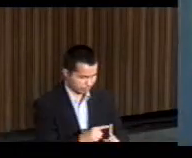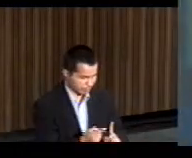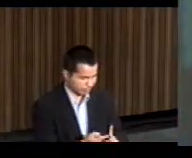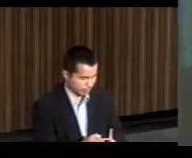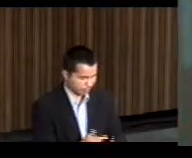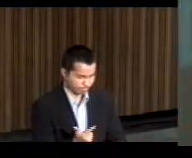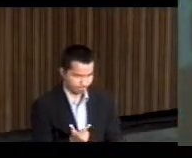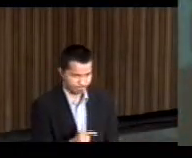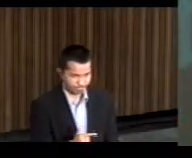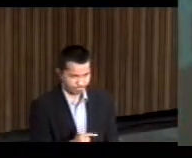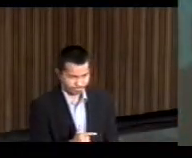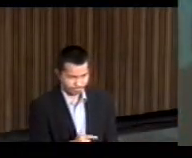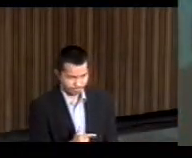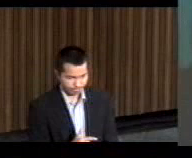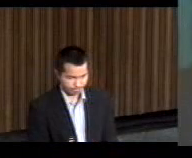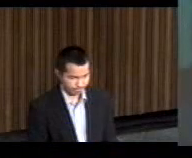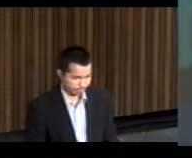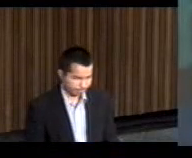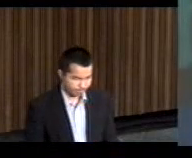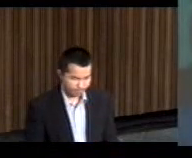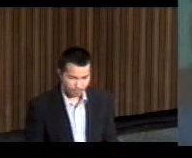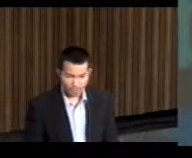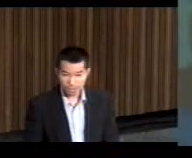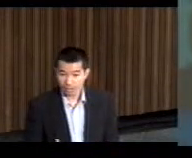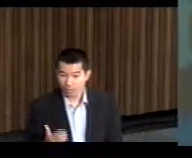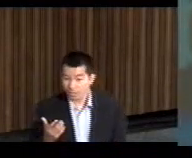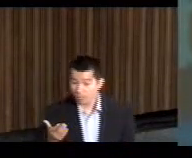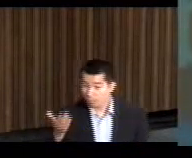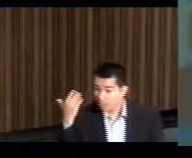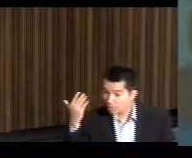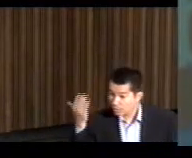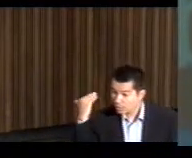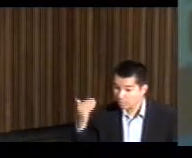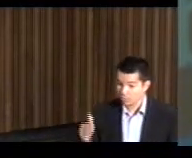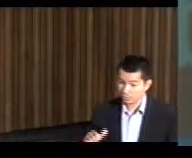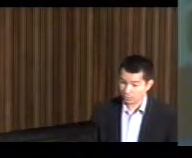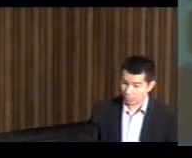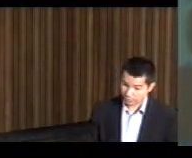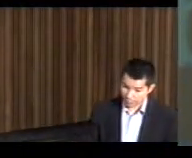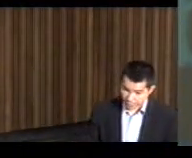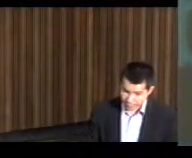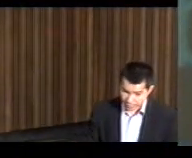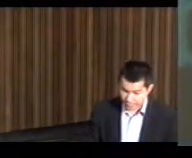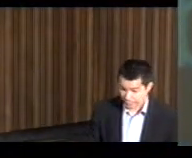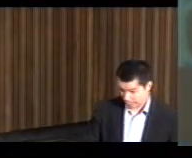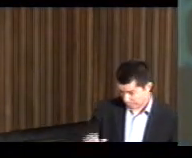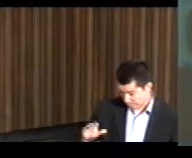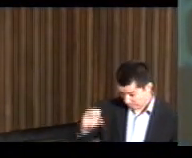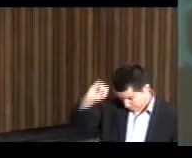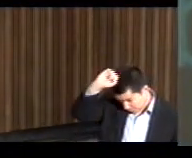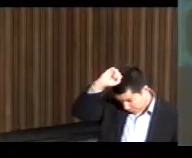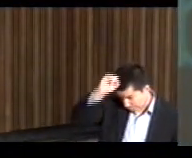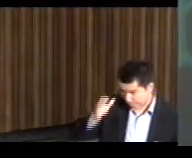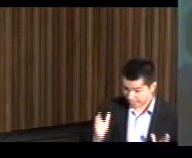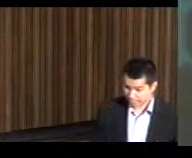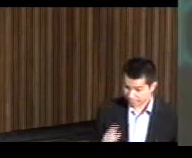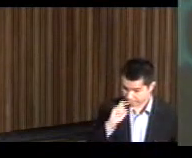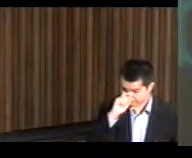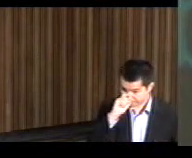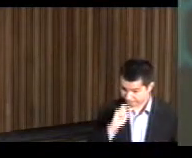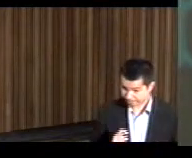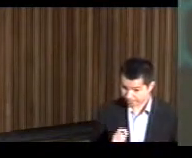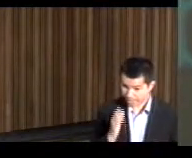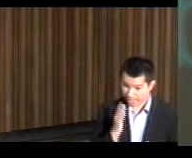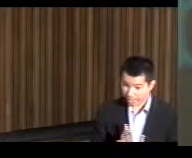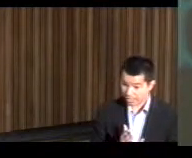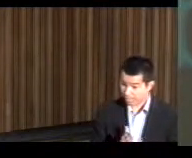Muito provavelmente as regras de Sara haviam cessado faz tempo.